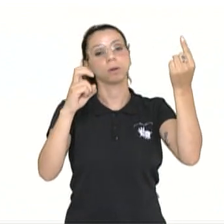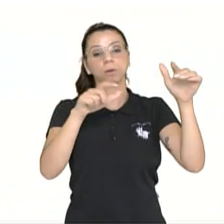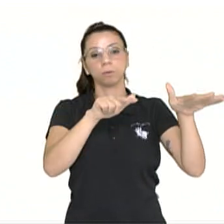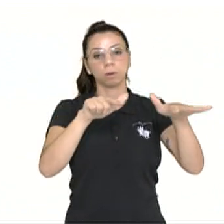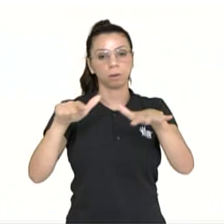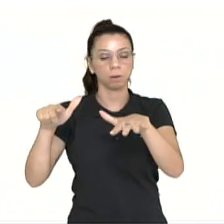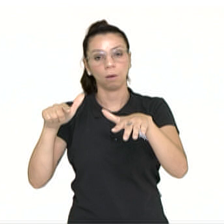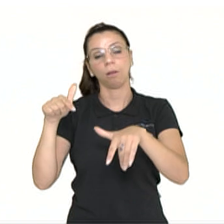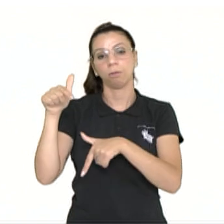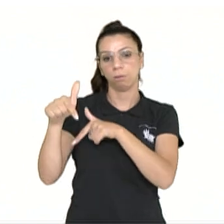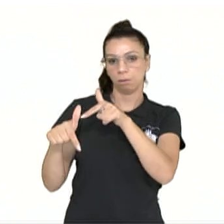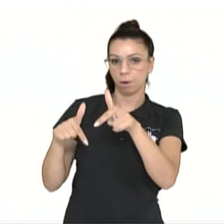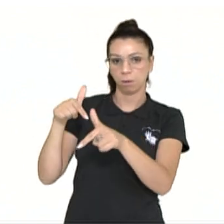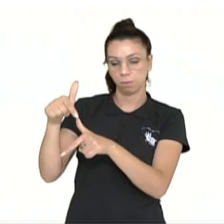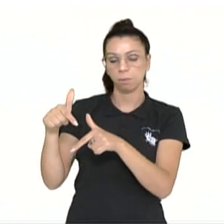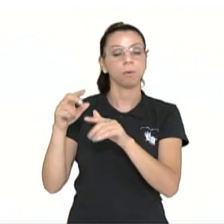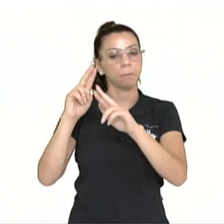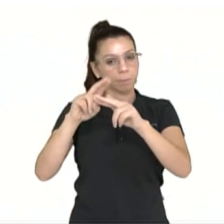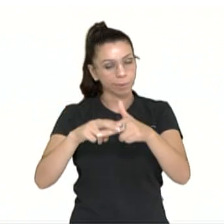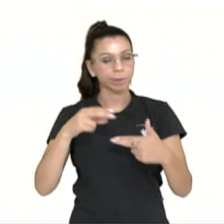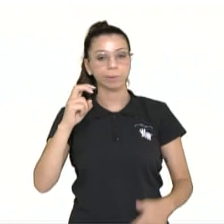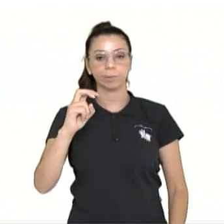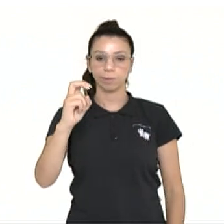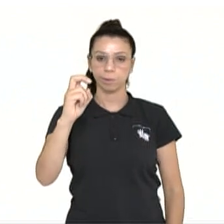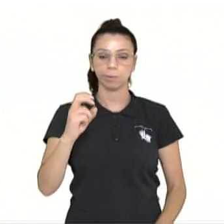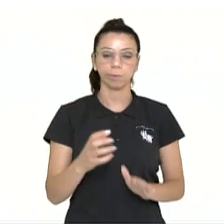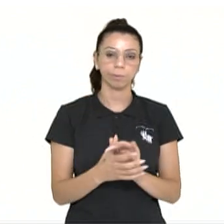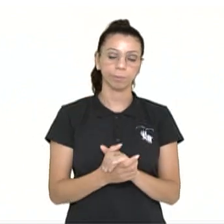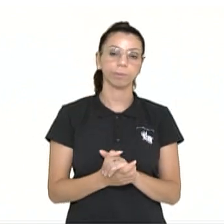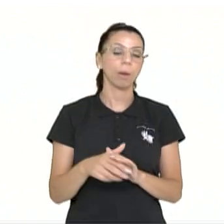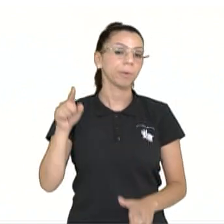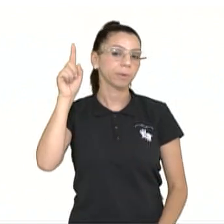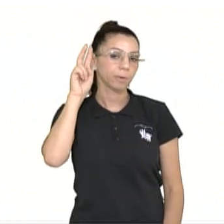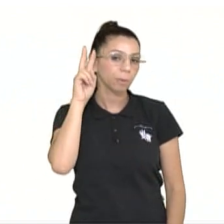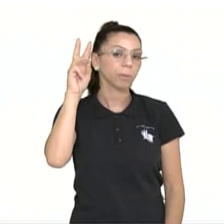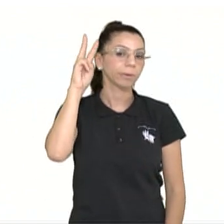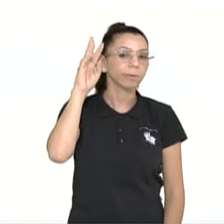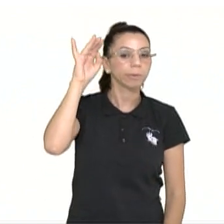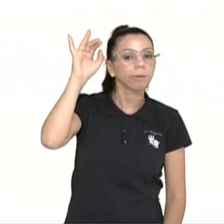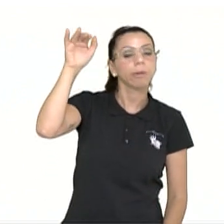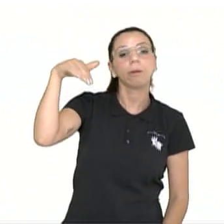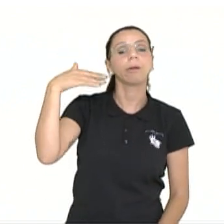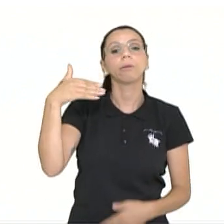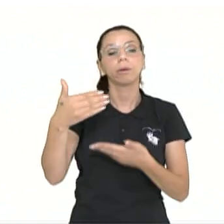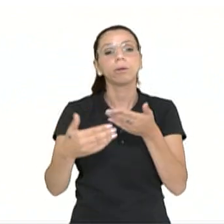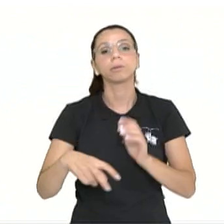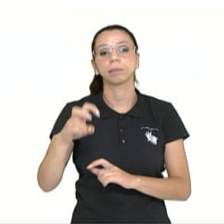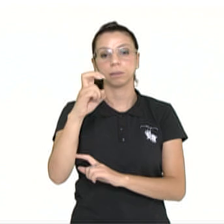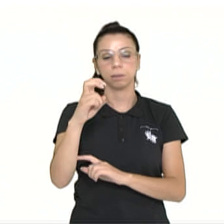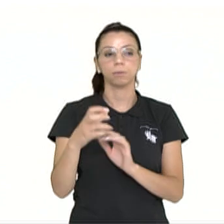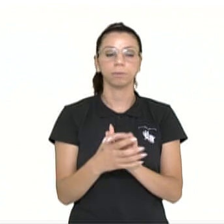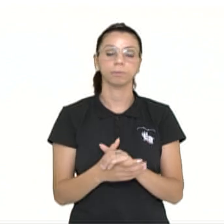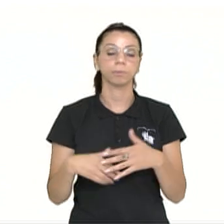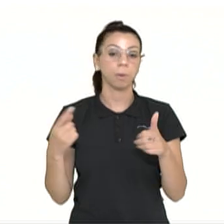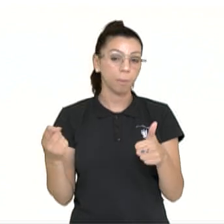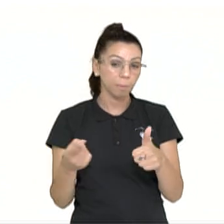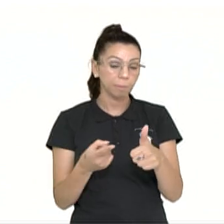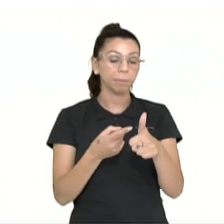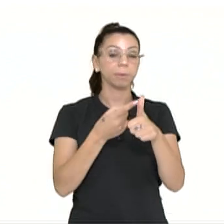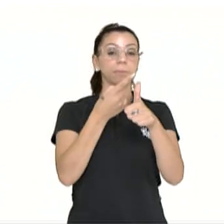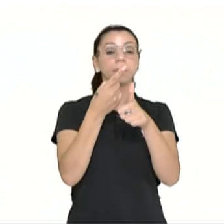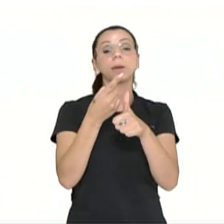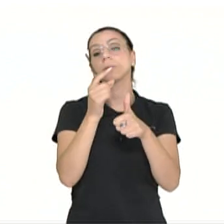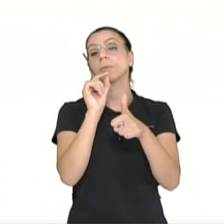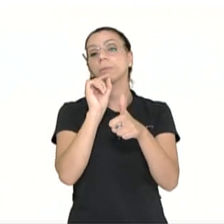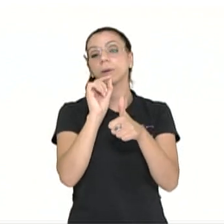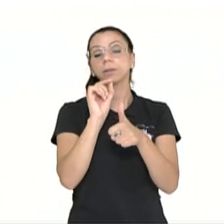isso 5. Então aqui o 5 está dividindo, eu passo multiplicando para o primeiro membro. Para quem não gosta desse